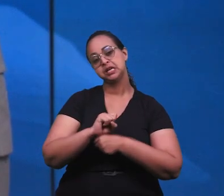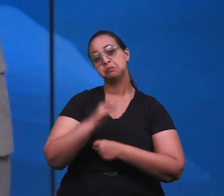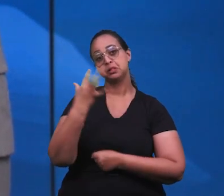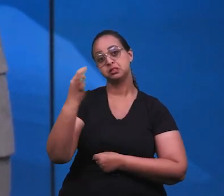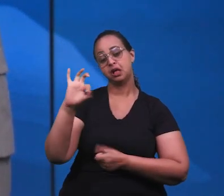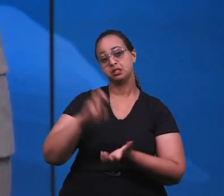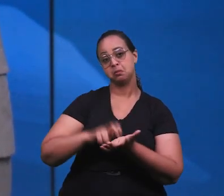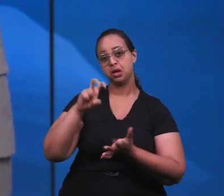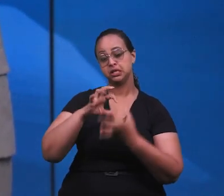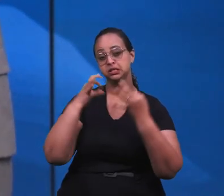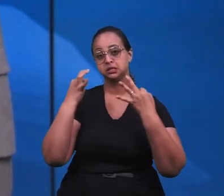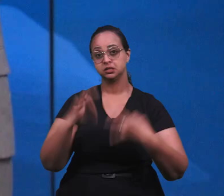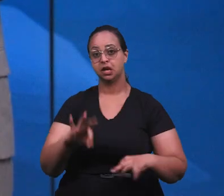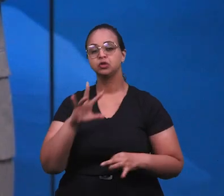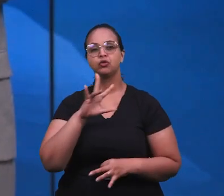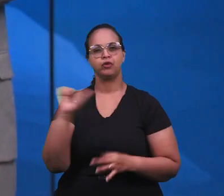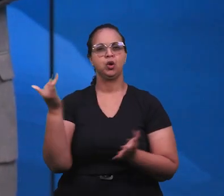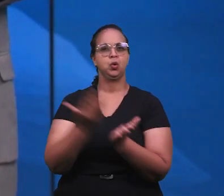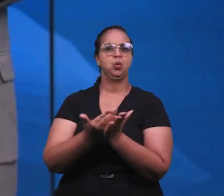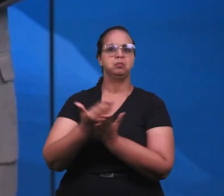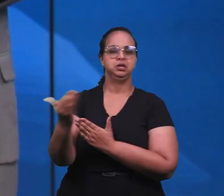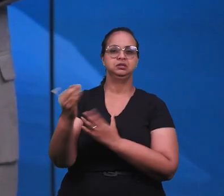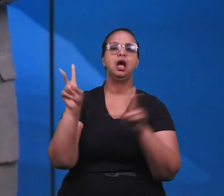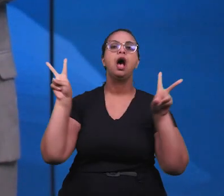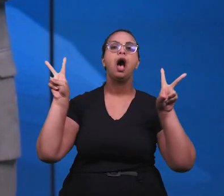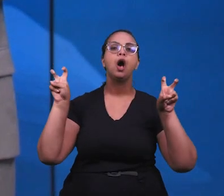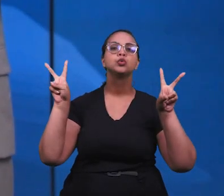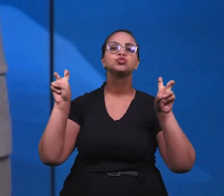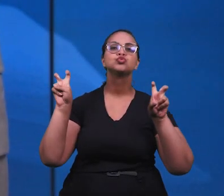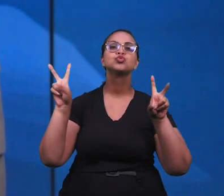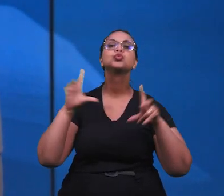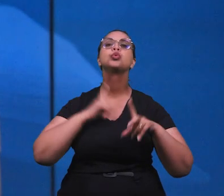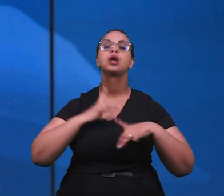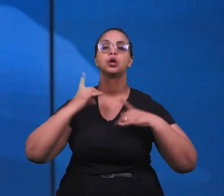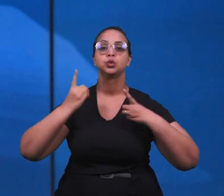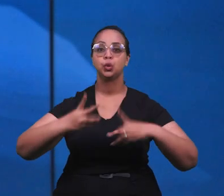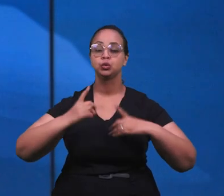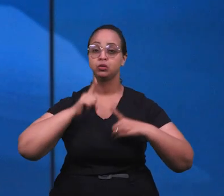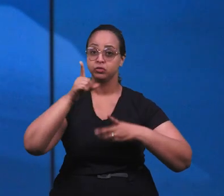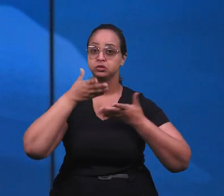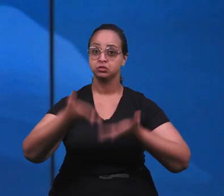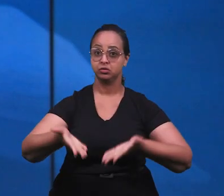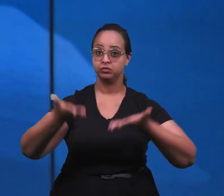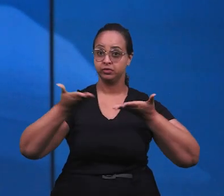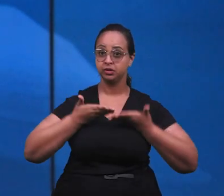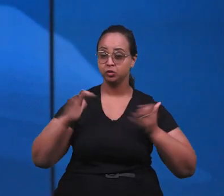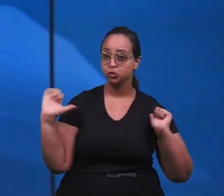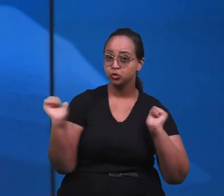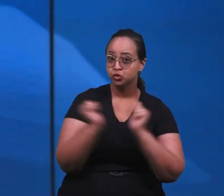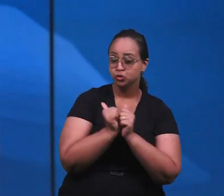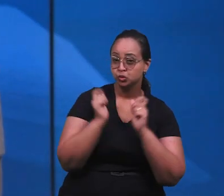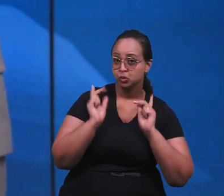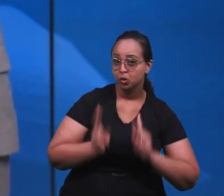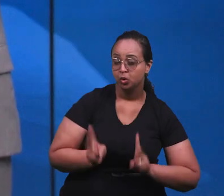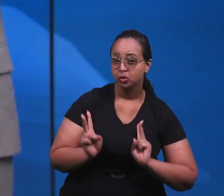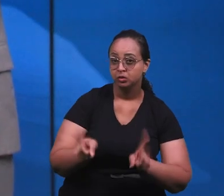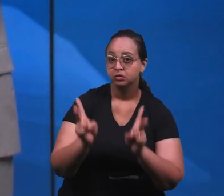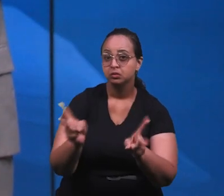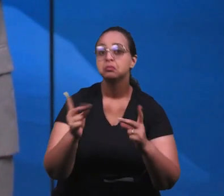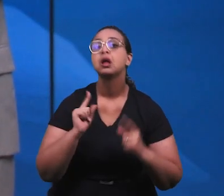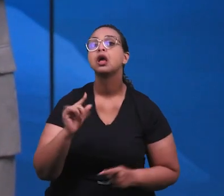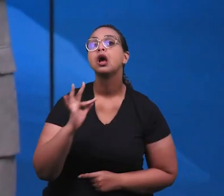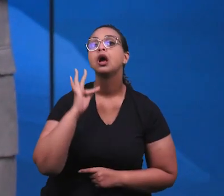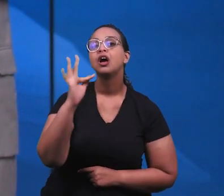daqui a pouco, às 10 horas da manhã, possamos entrar com o assunto doutrinário da Escola Bíblica, e você, nosso convidado, permanece conosco no nosso canal do